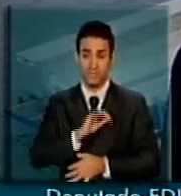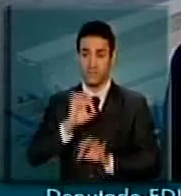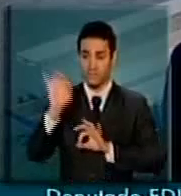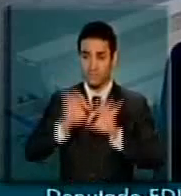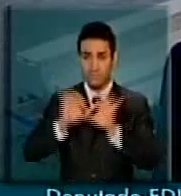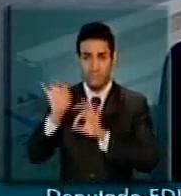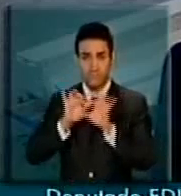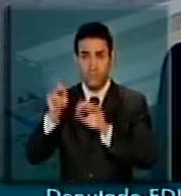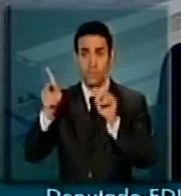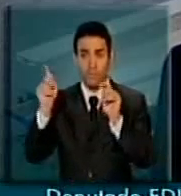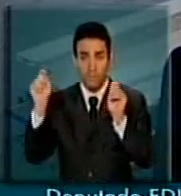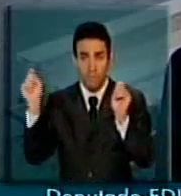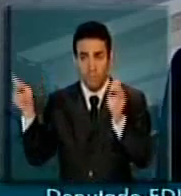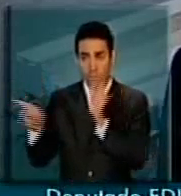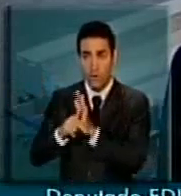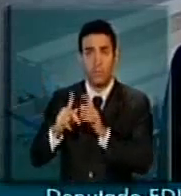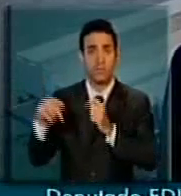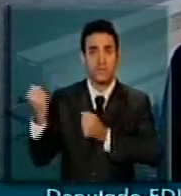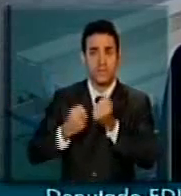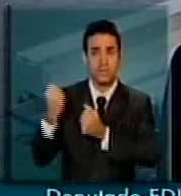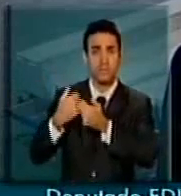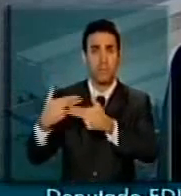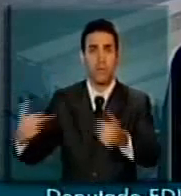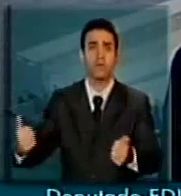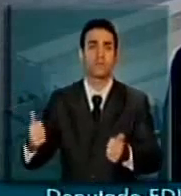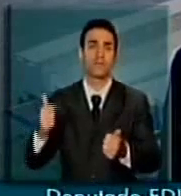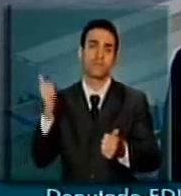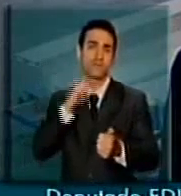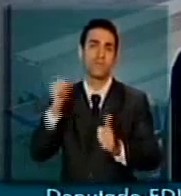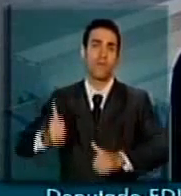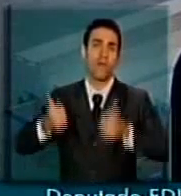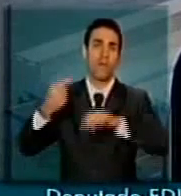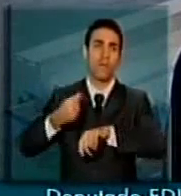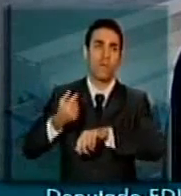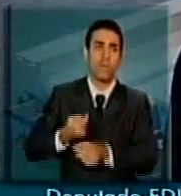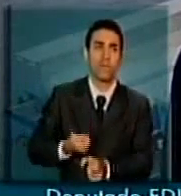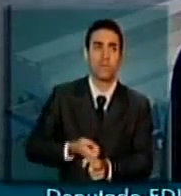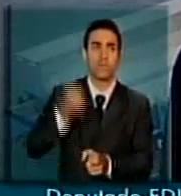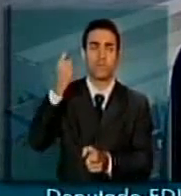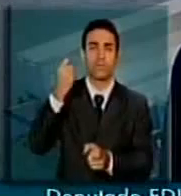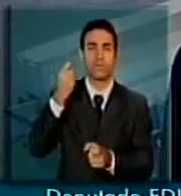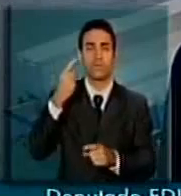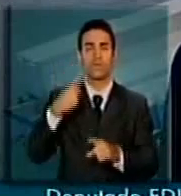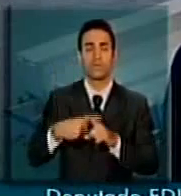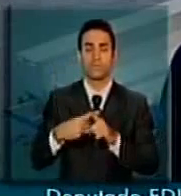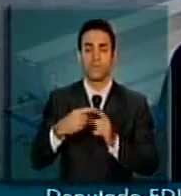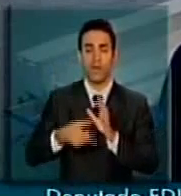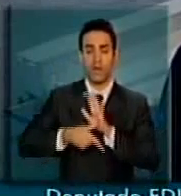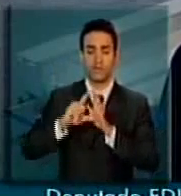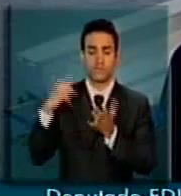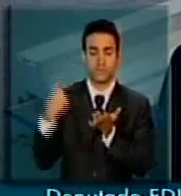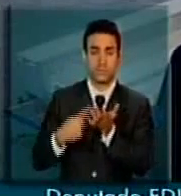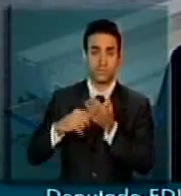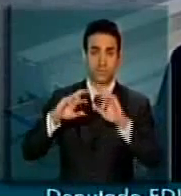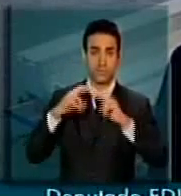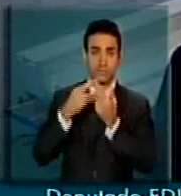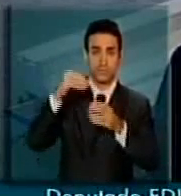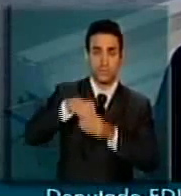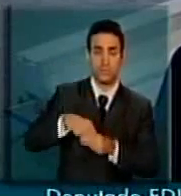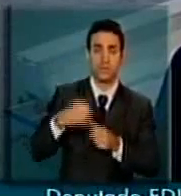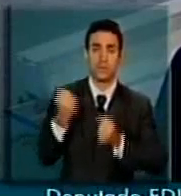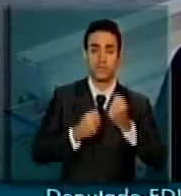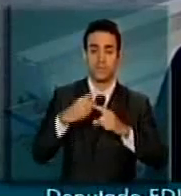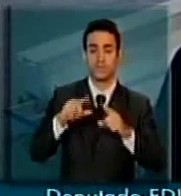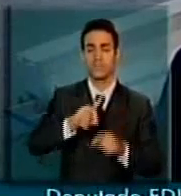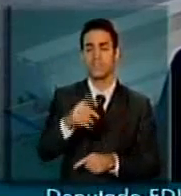Com a realização da primeira reunião do Conselho Nacional de Integração Política e Transportes, em 24 de novembro